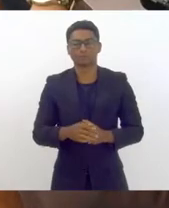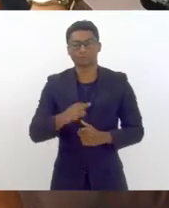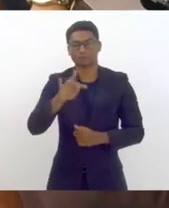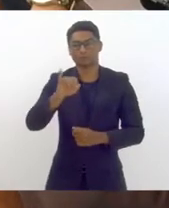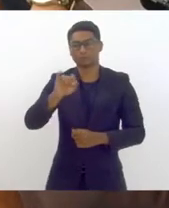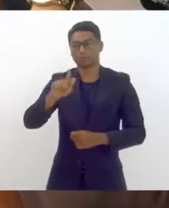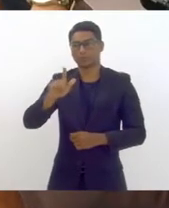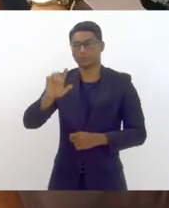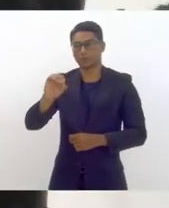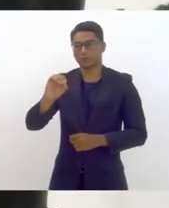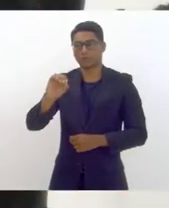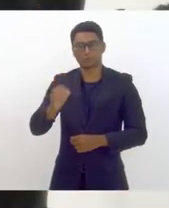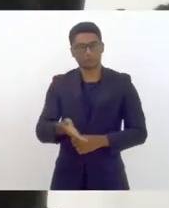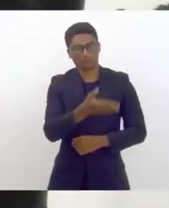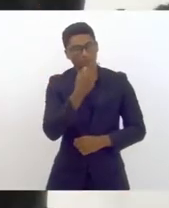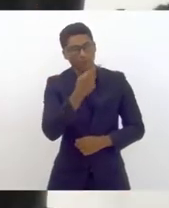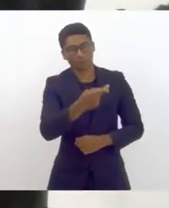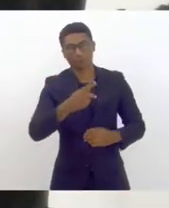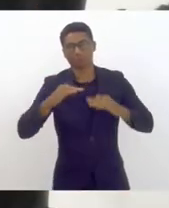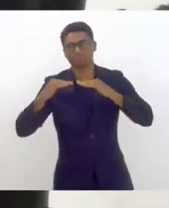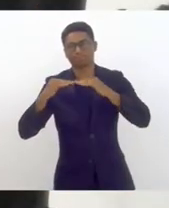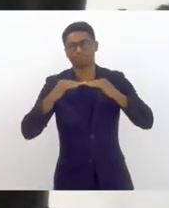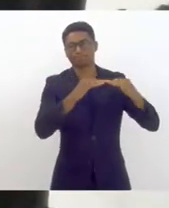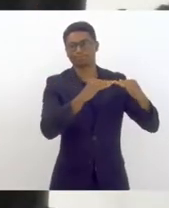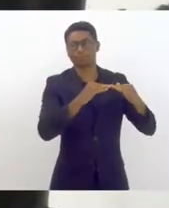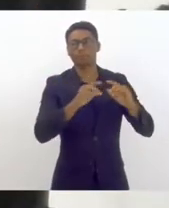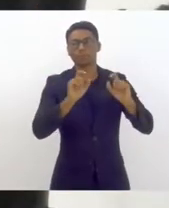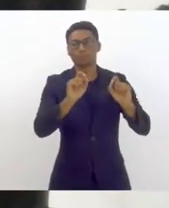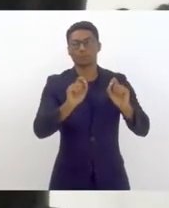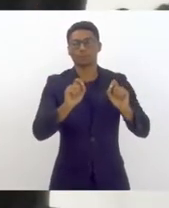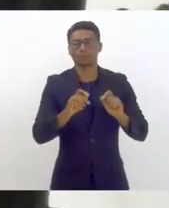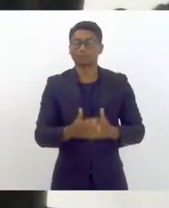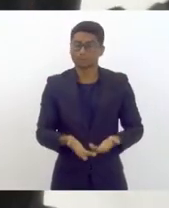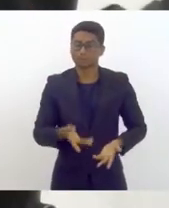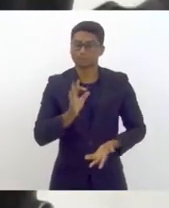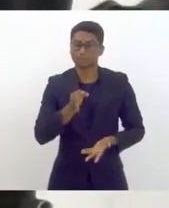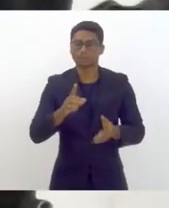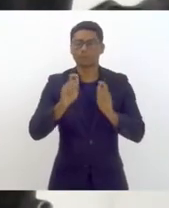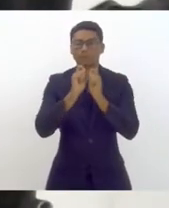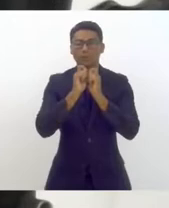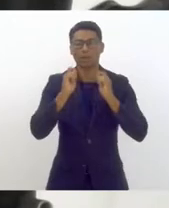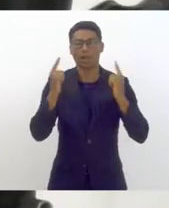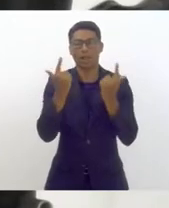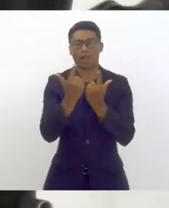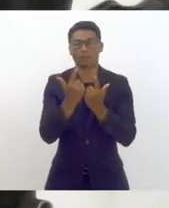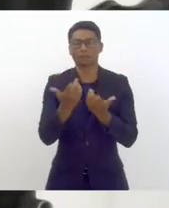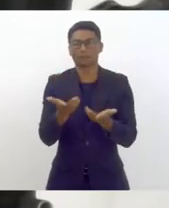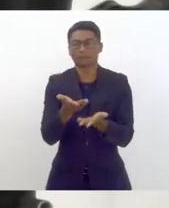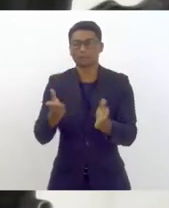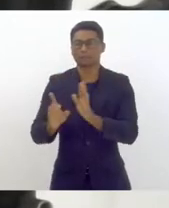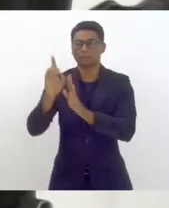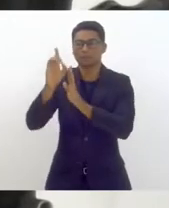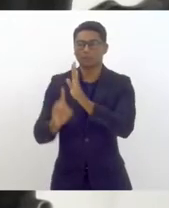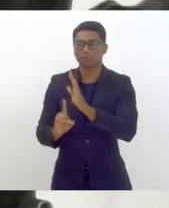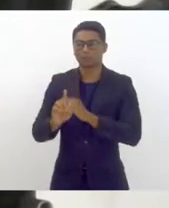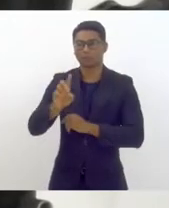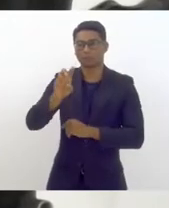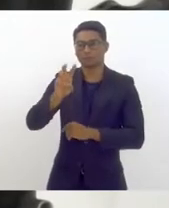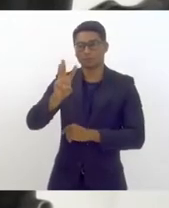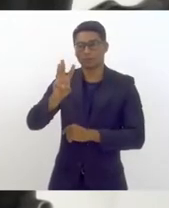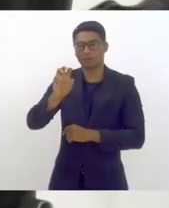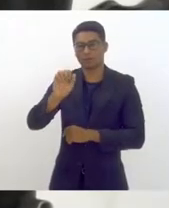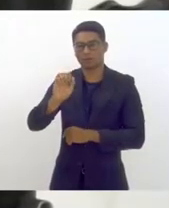Pampolha, no sentido de que a Assembleia Legislativa, e eu faço o cumprimento à casa em nome do diretor-geral Wagner Victor, aqui